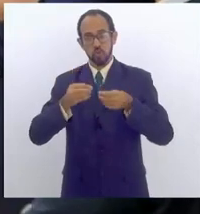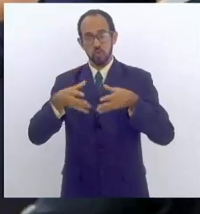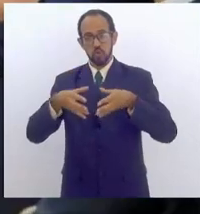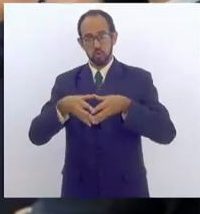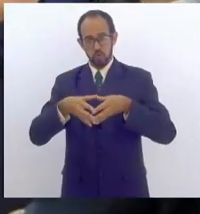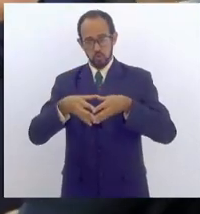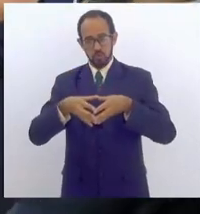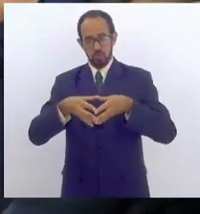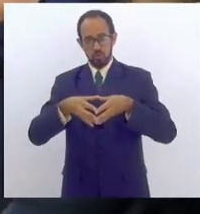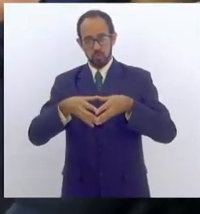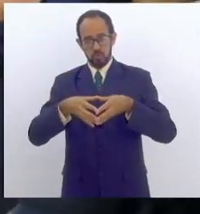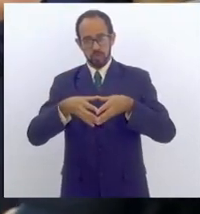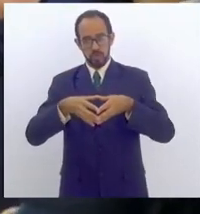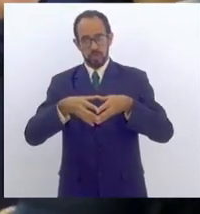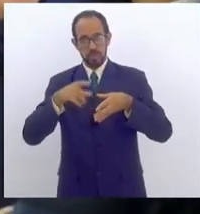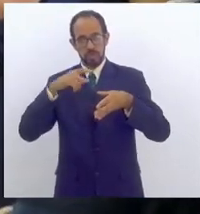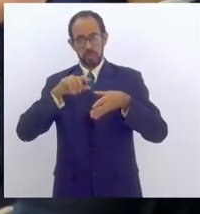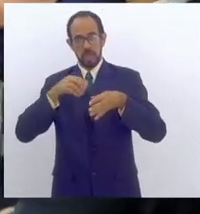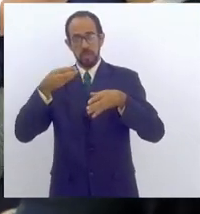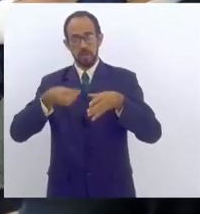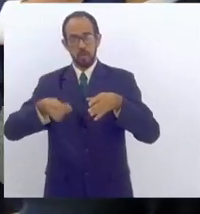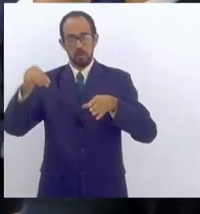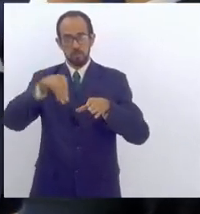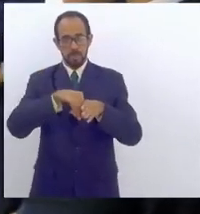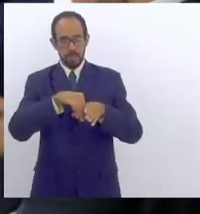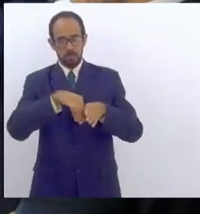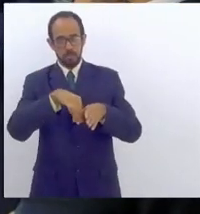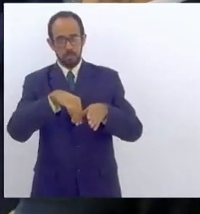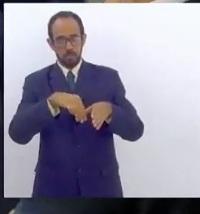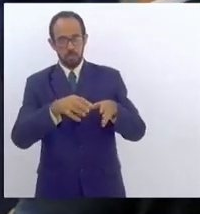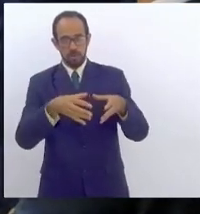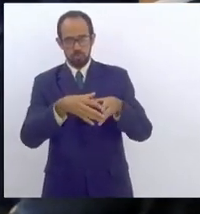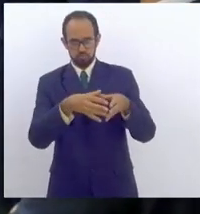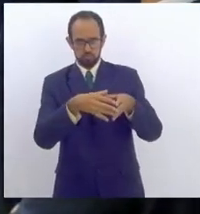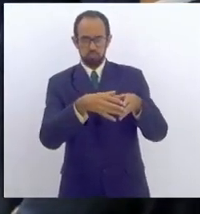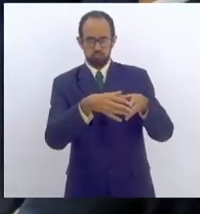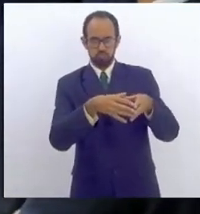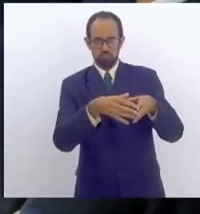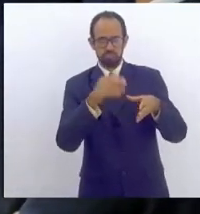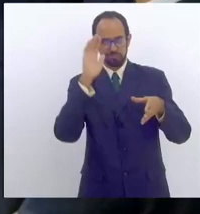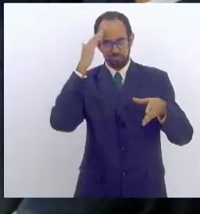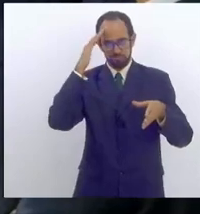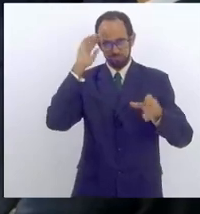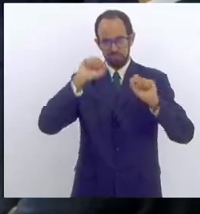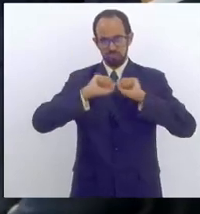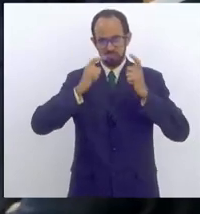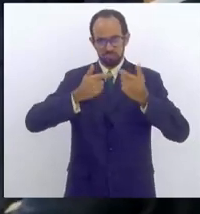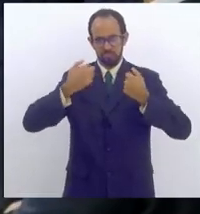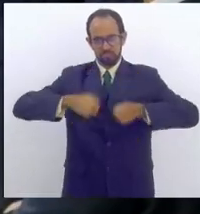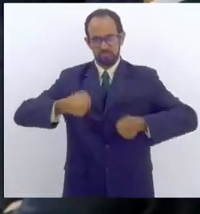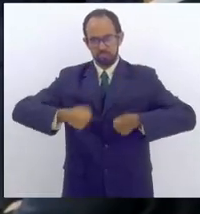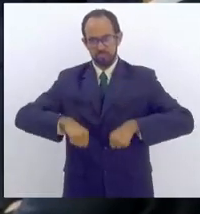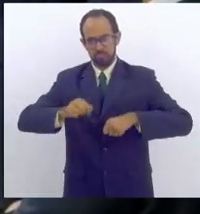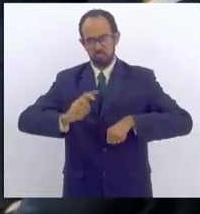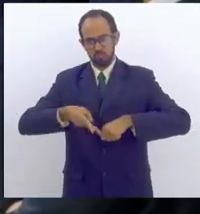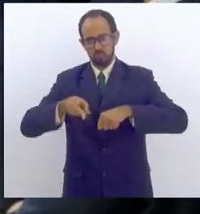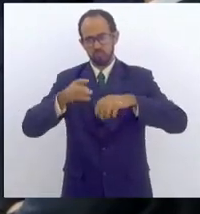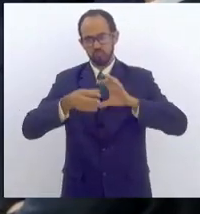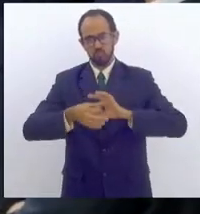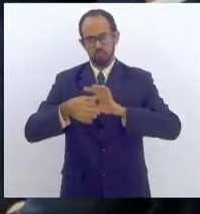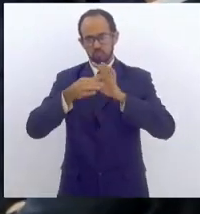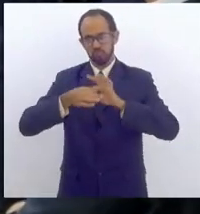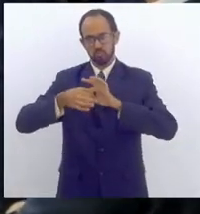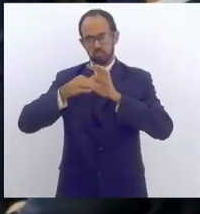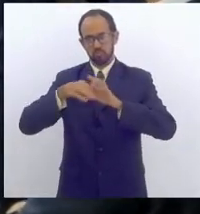chapa, que entendeu que o parlamento tem que seguir unido, o Estado do Rio de